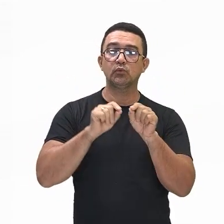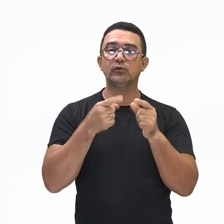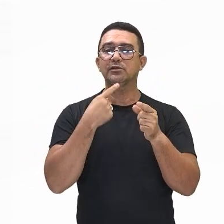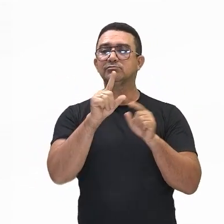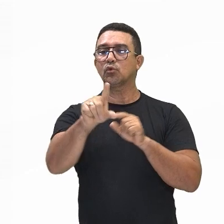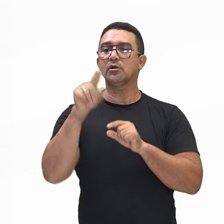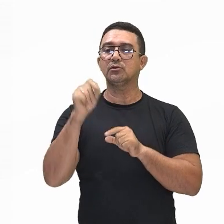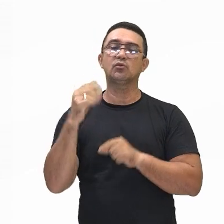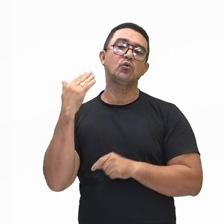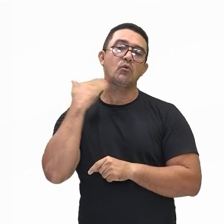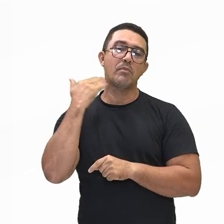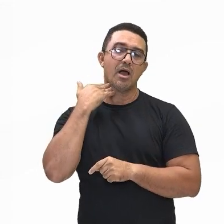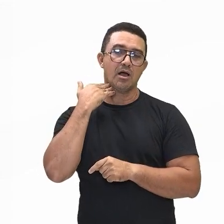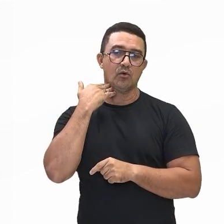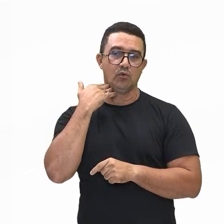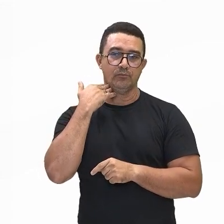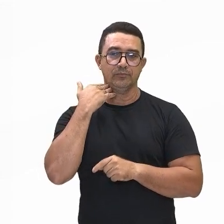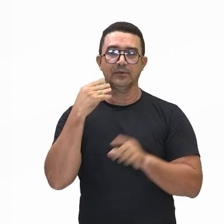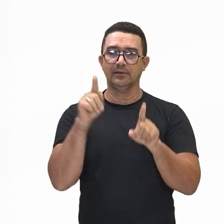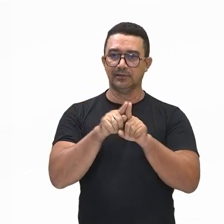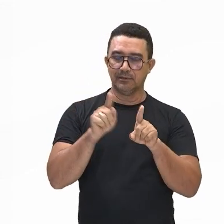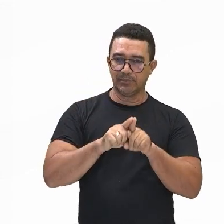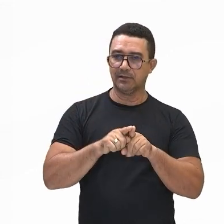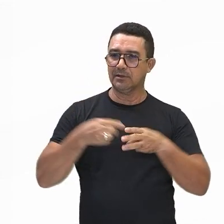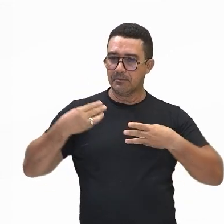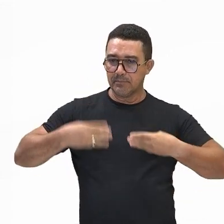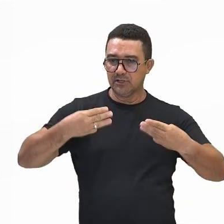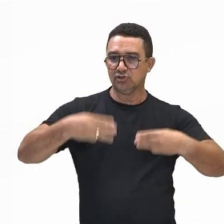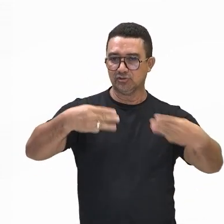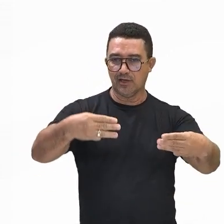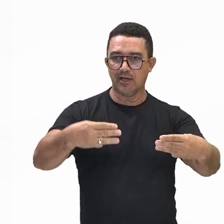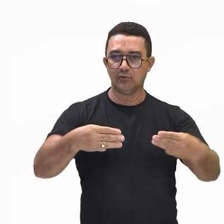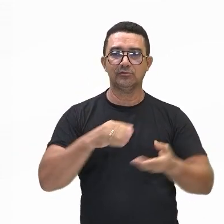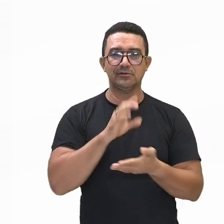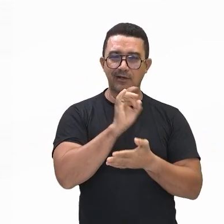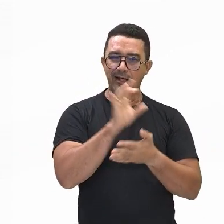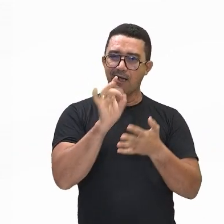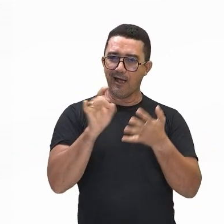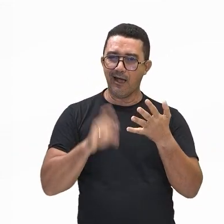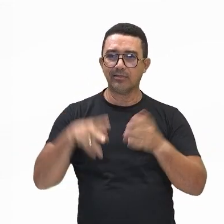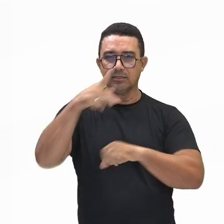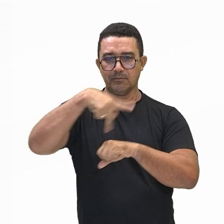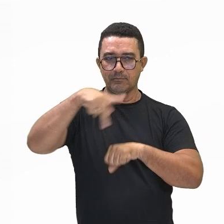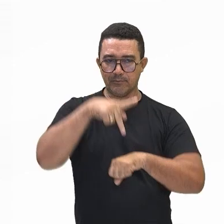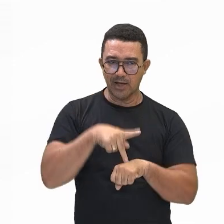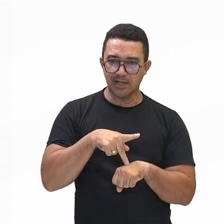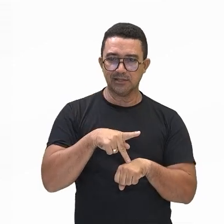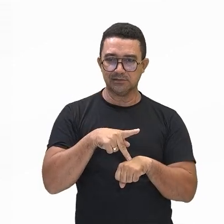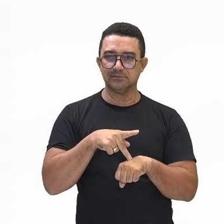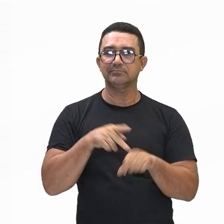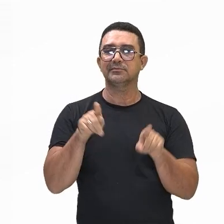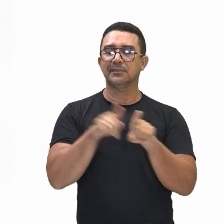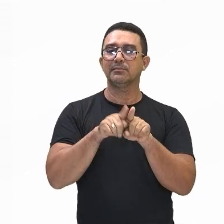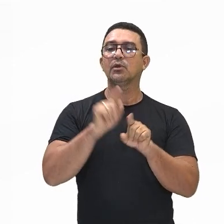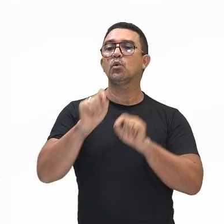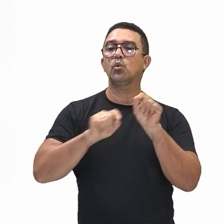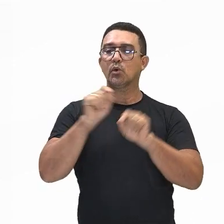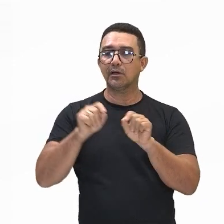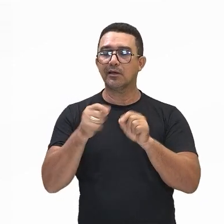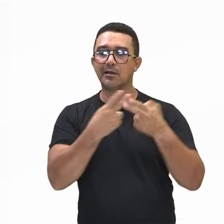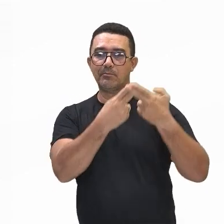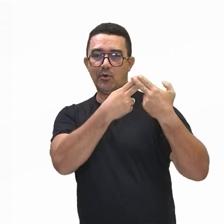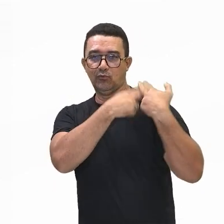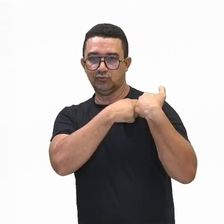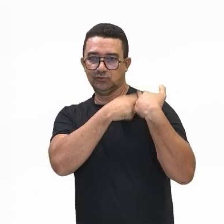os bancos centrais e também os ministérios da Fazenda e Economia de cada país seriam aí encarregados de quê? De